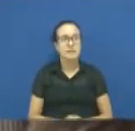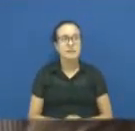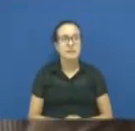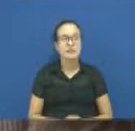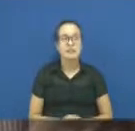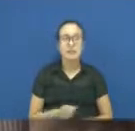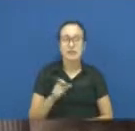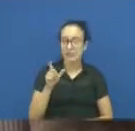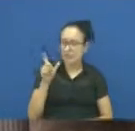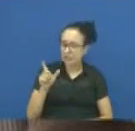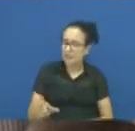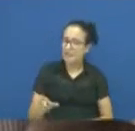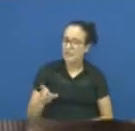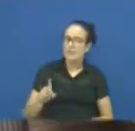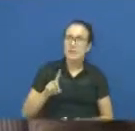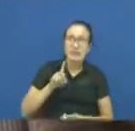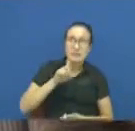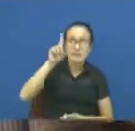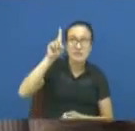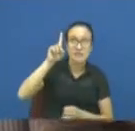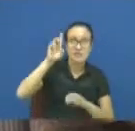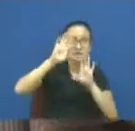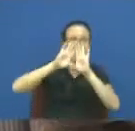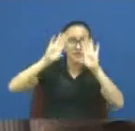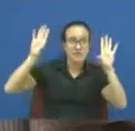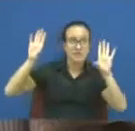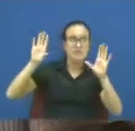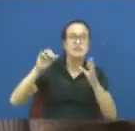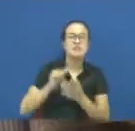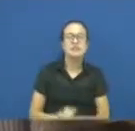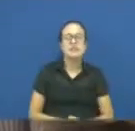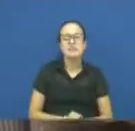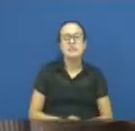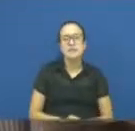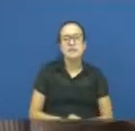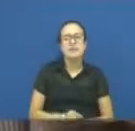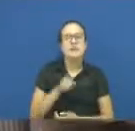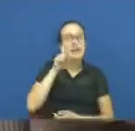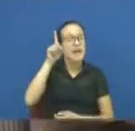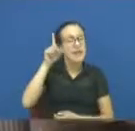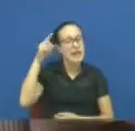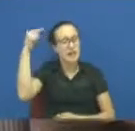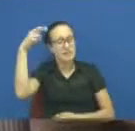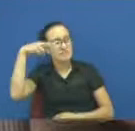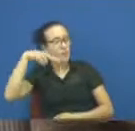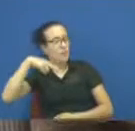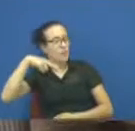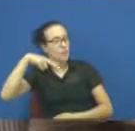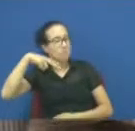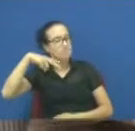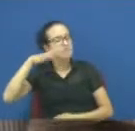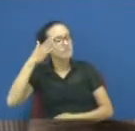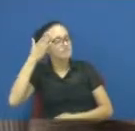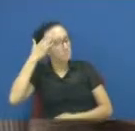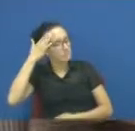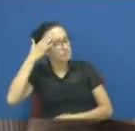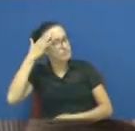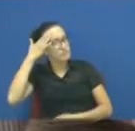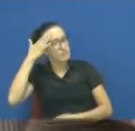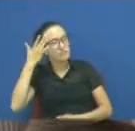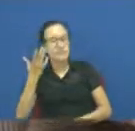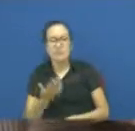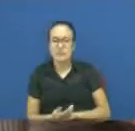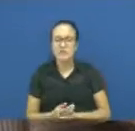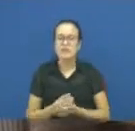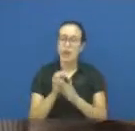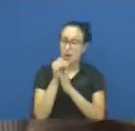lá de onde está, do lado do Senhor, eu tenho certeza que está aqui perpetuado, está